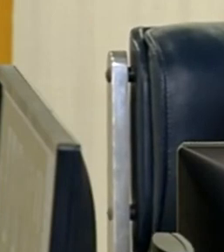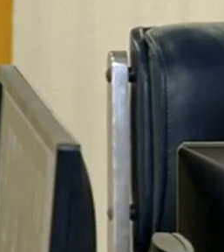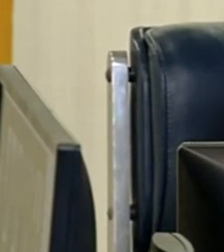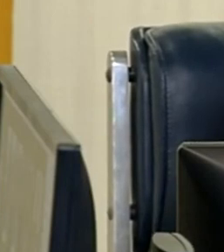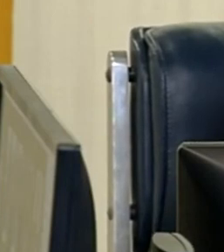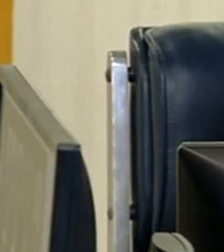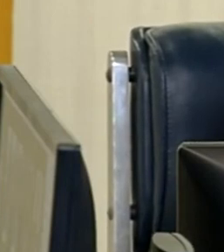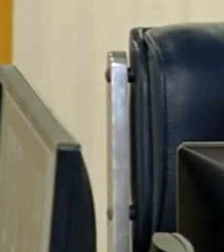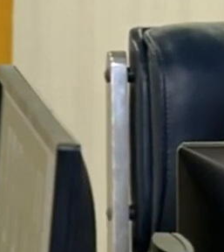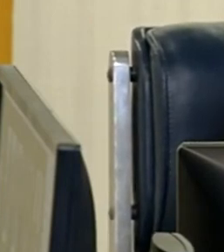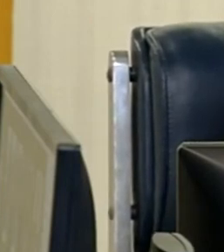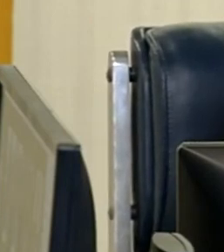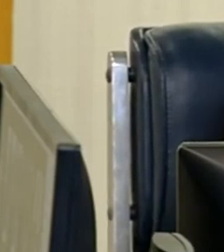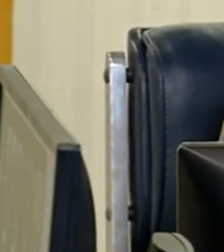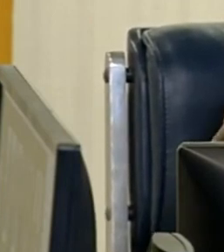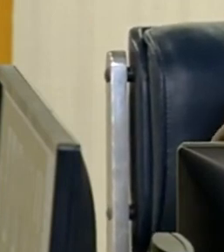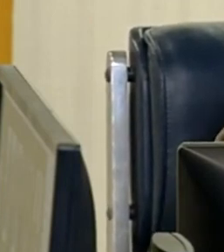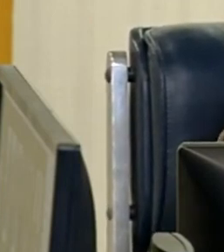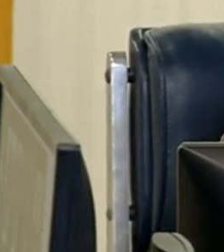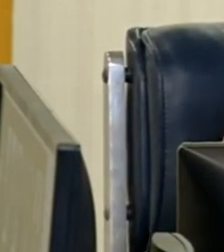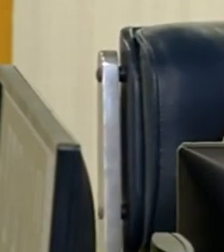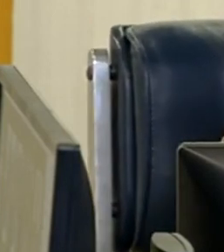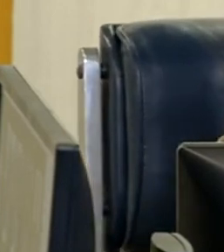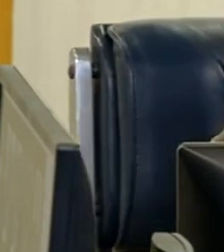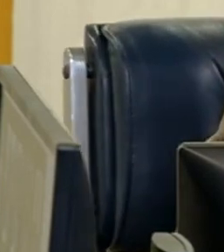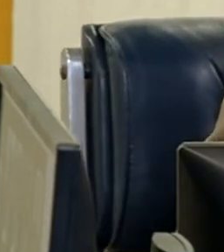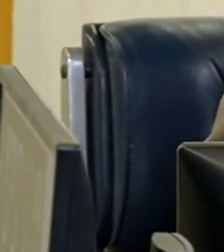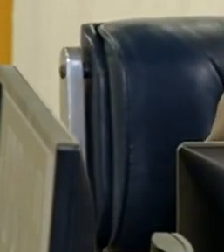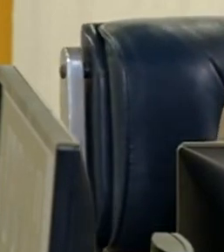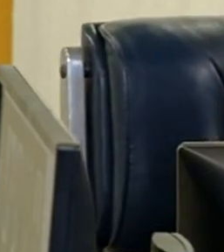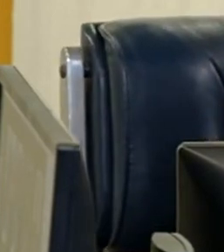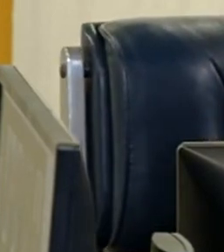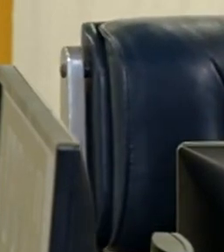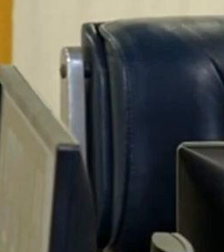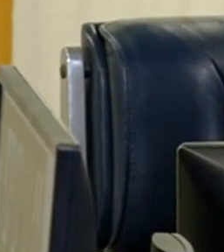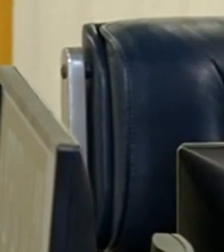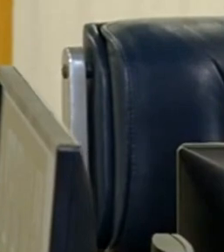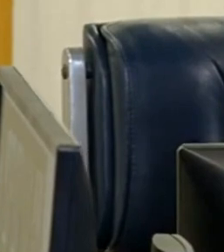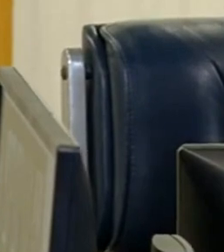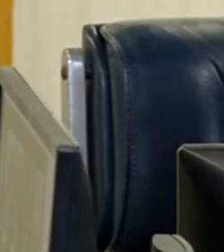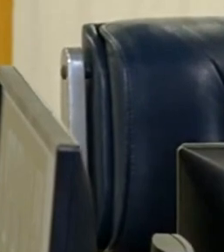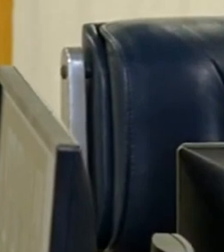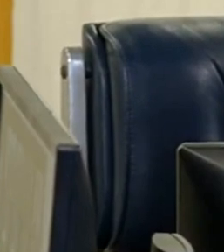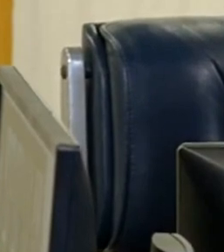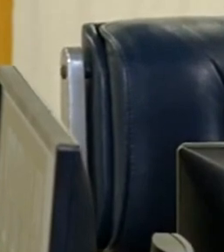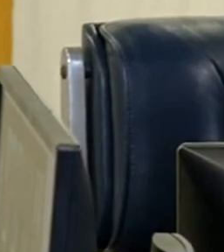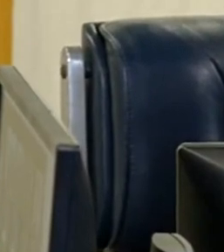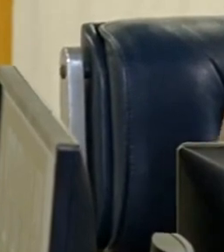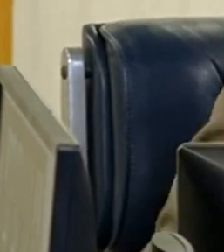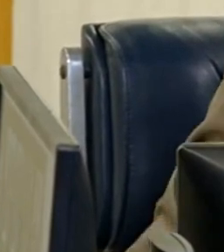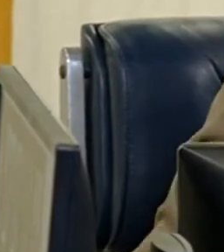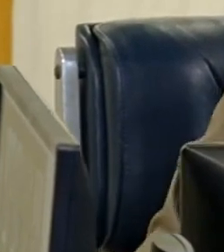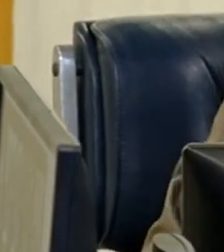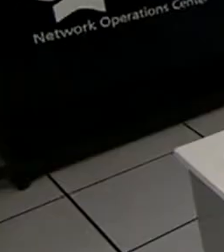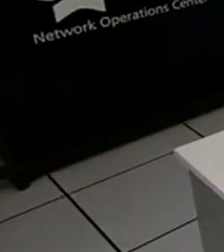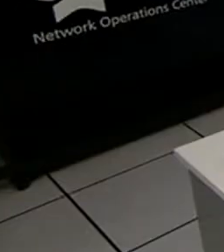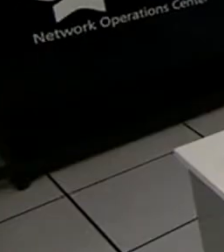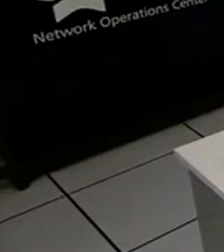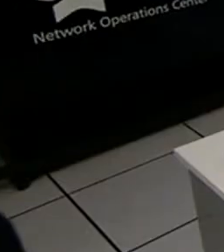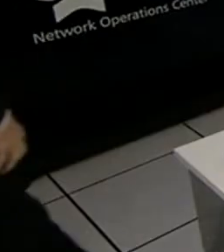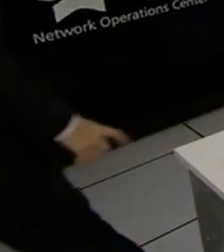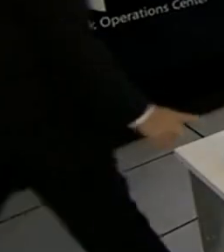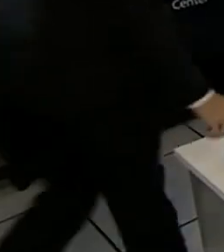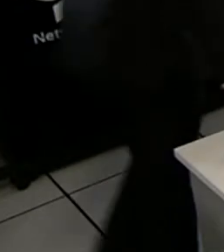uma casa da população brasileira. Eu convido a todos, para, em posição de respeito, acompanharmos o hino nacional.